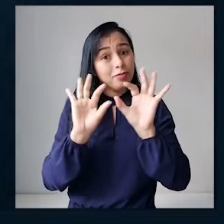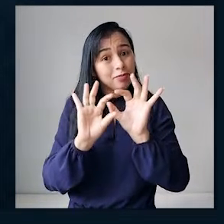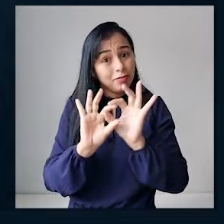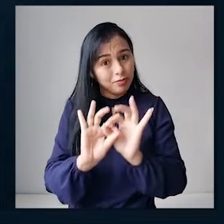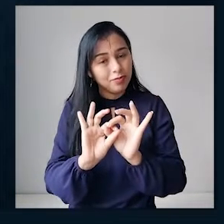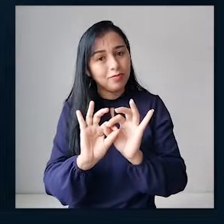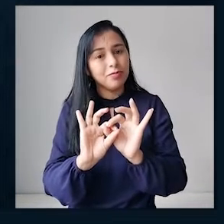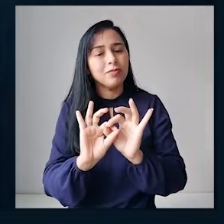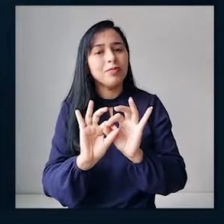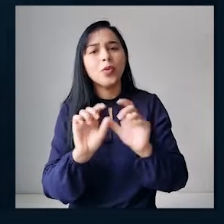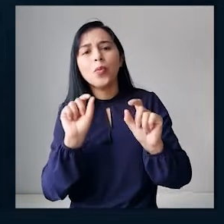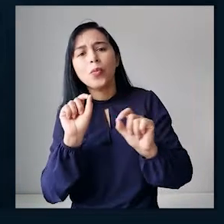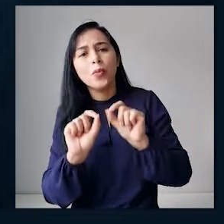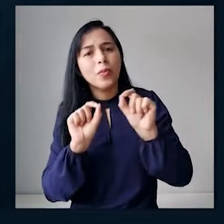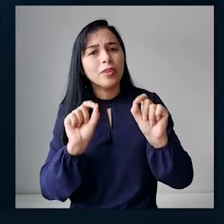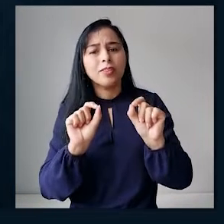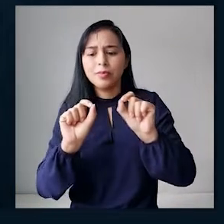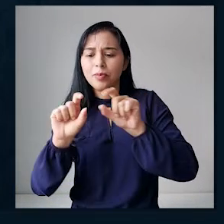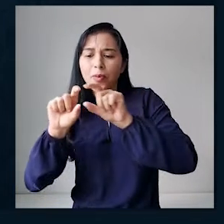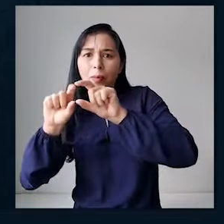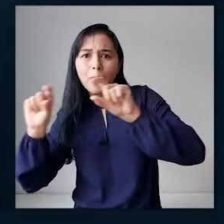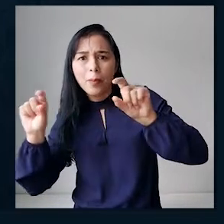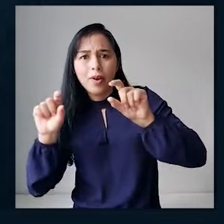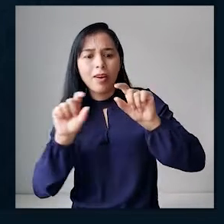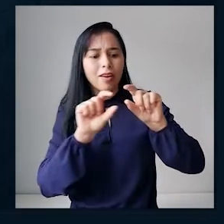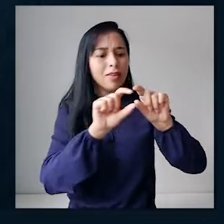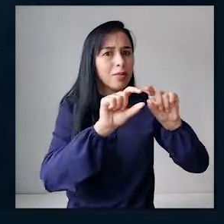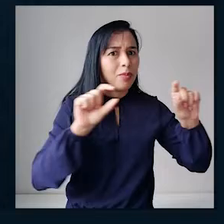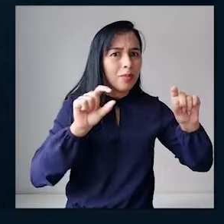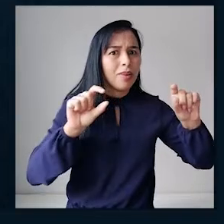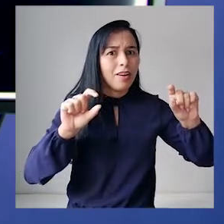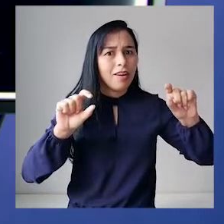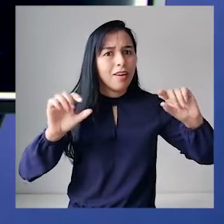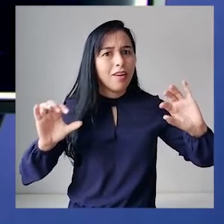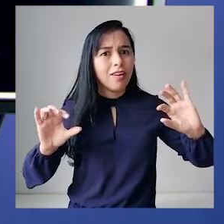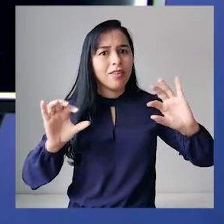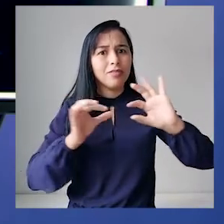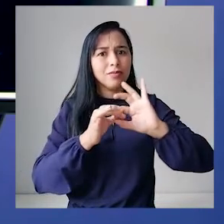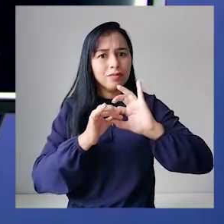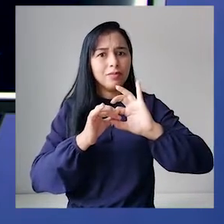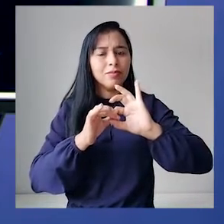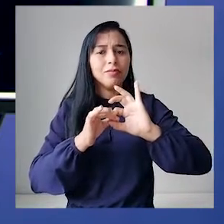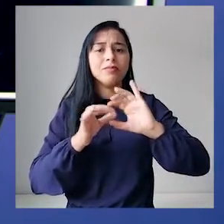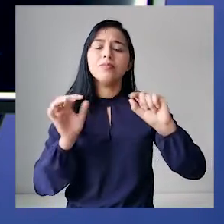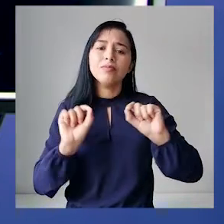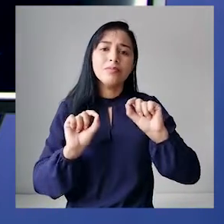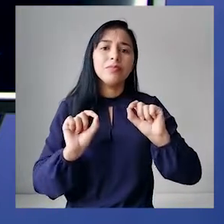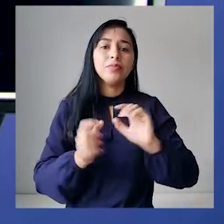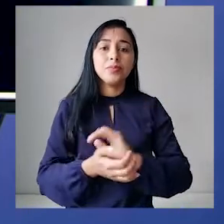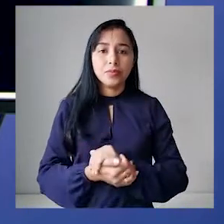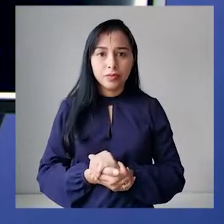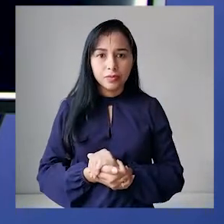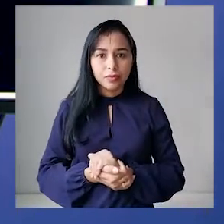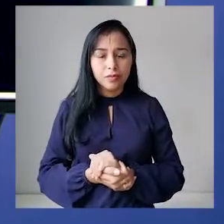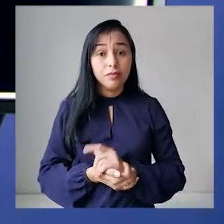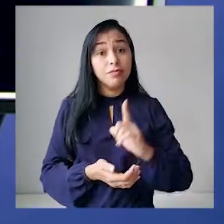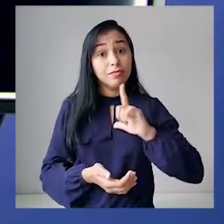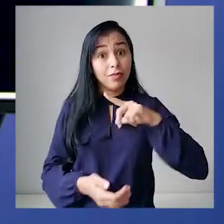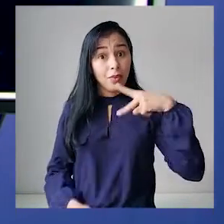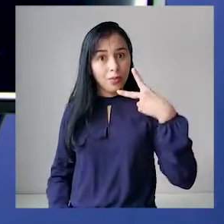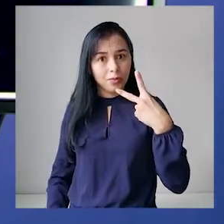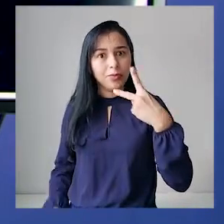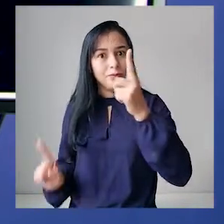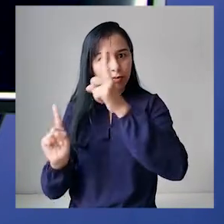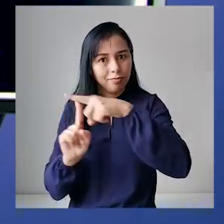coordenadas. Gente, e o que são orações coordenadas? Nós podemos classificar as orações coordenadas em